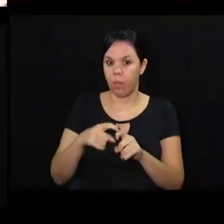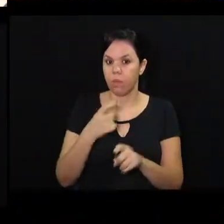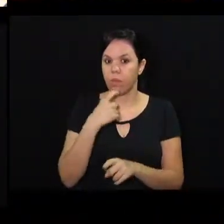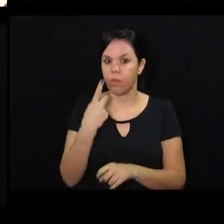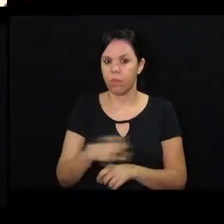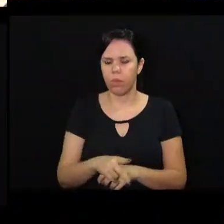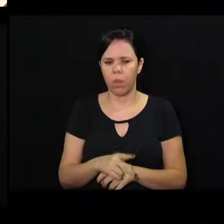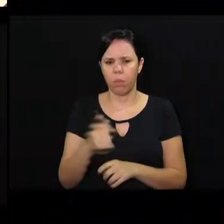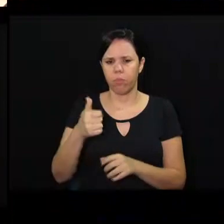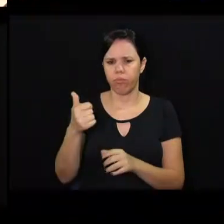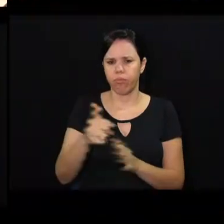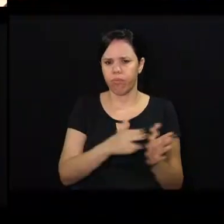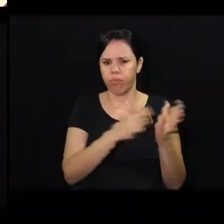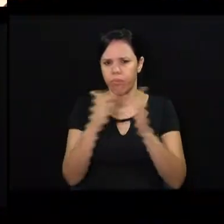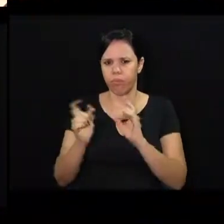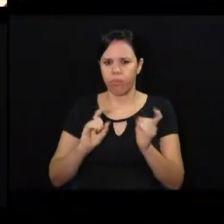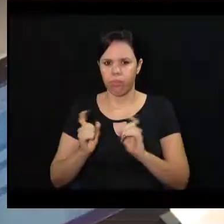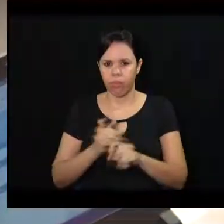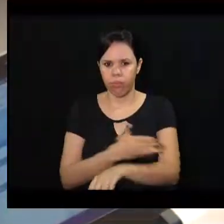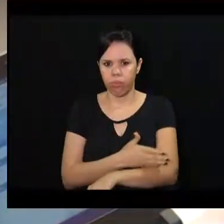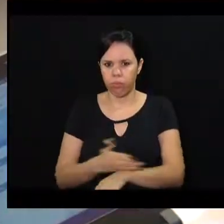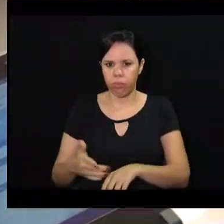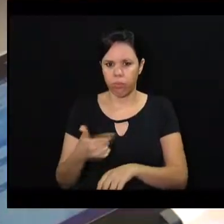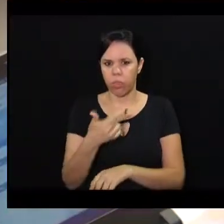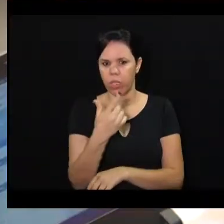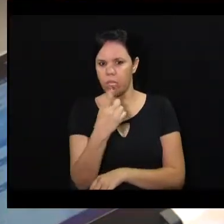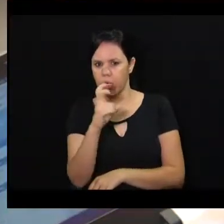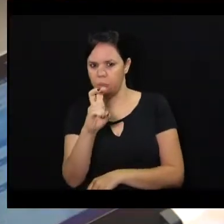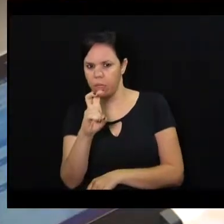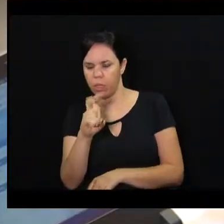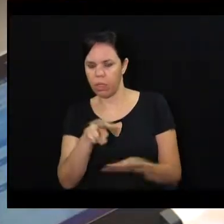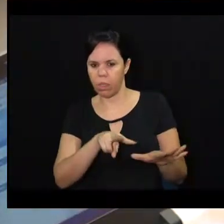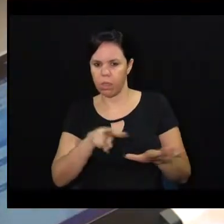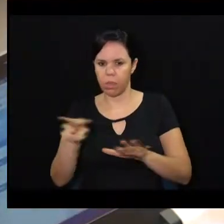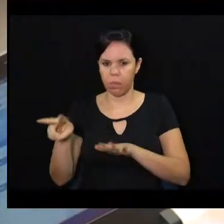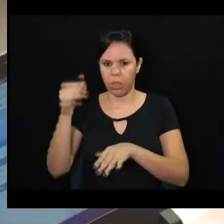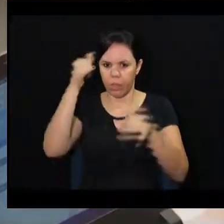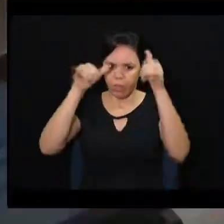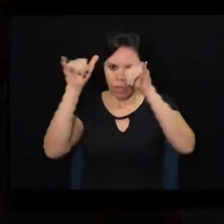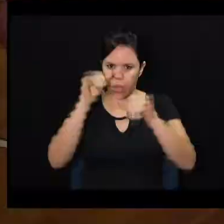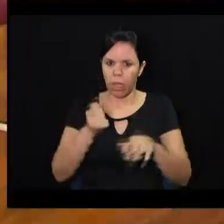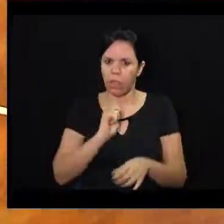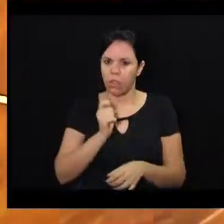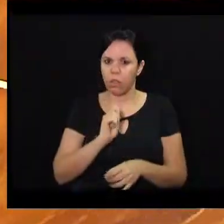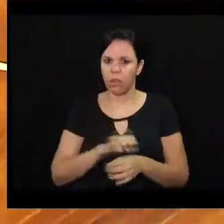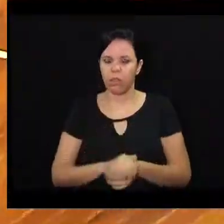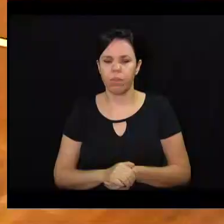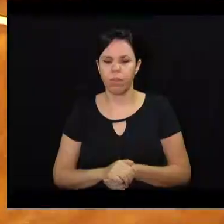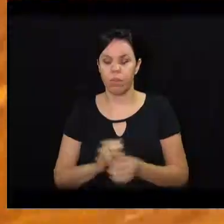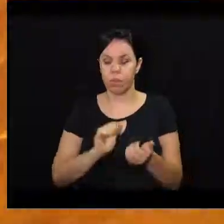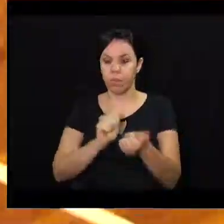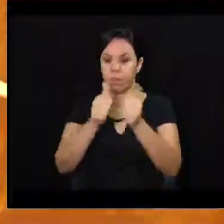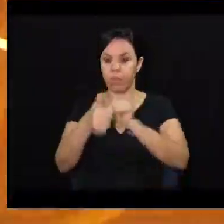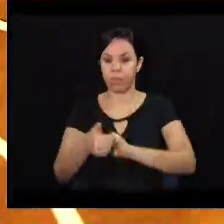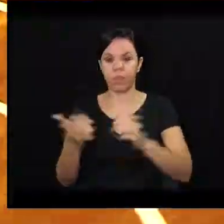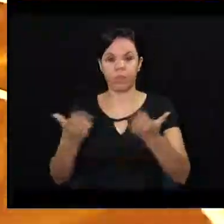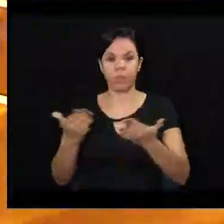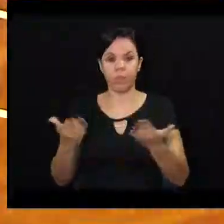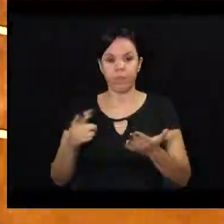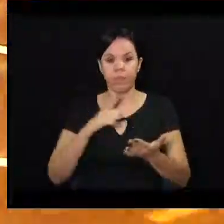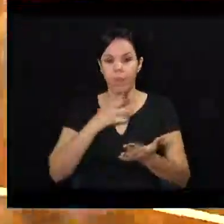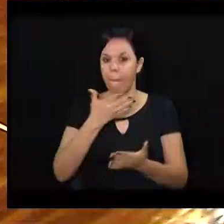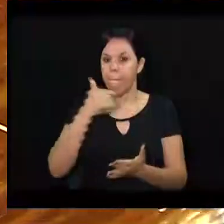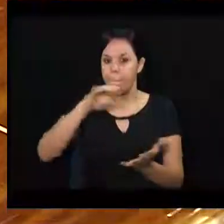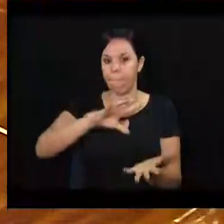reunião ordinária é dedicada à abertura da 15ª Semana de Prevenção às Drogas. E no esporte, hoje é dia do